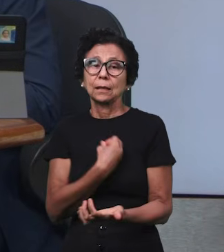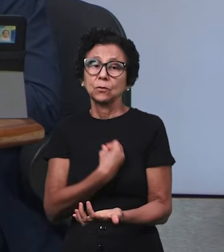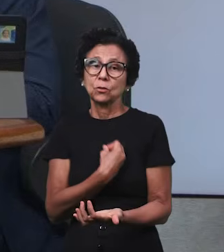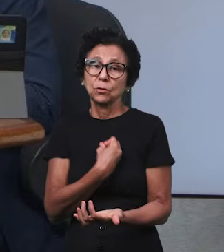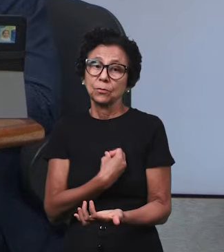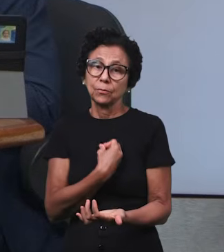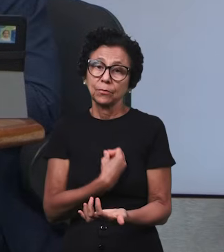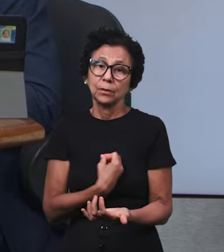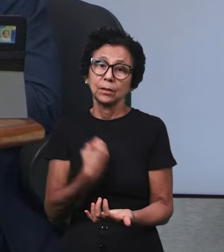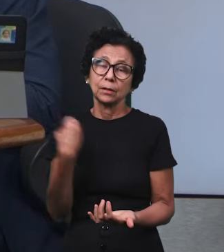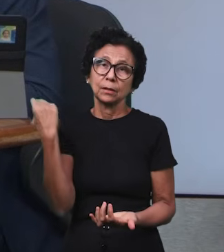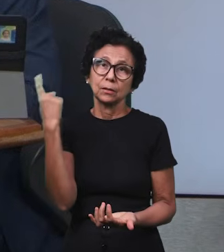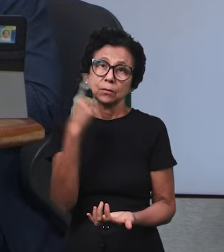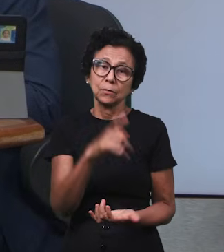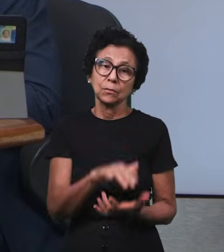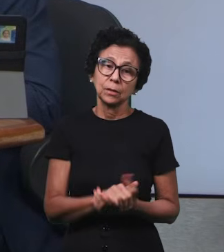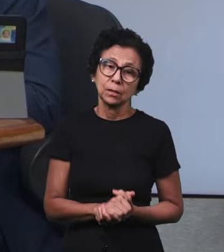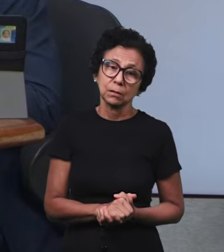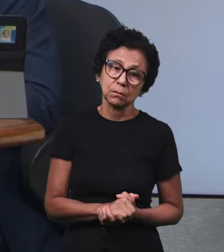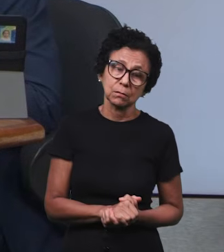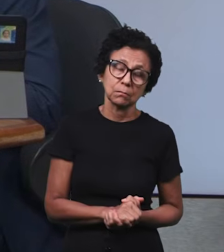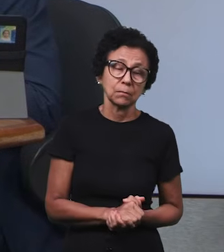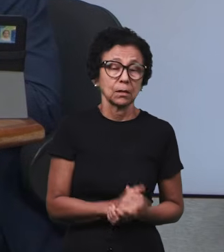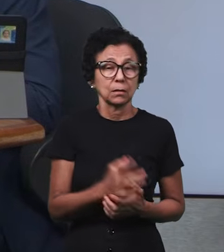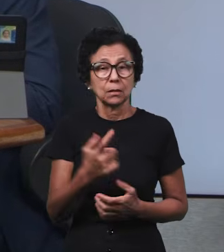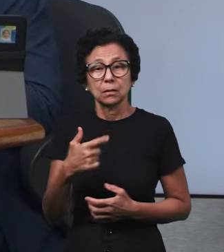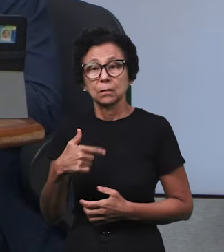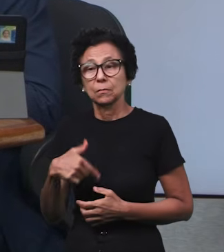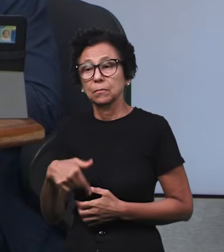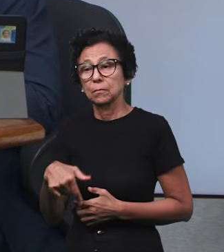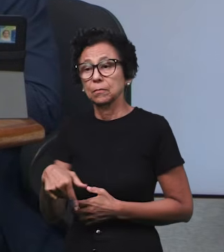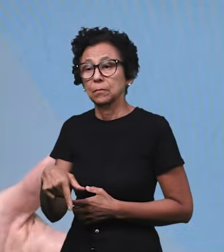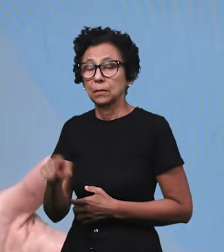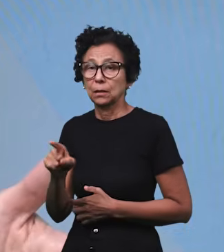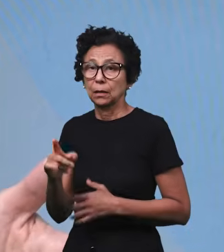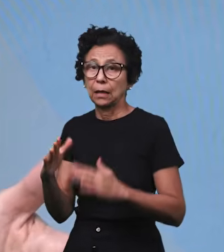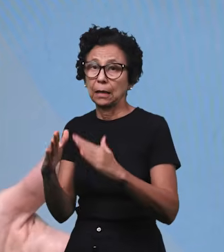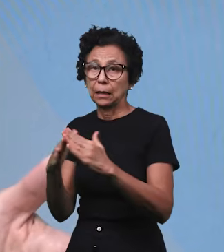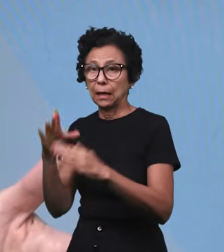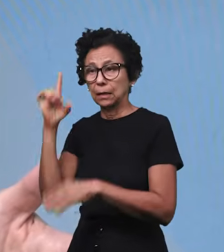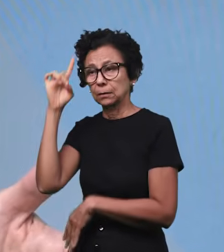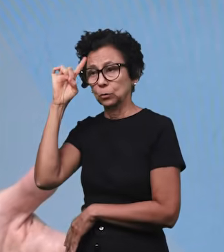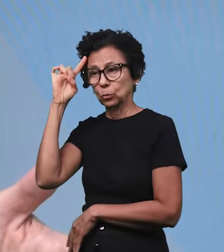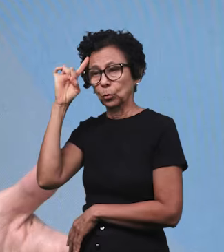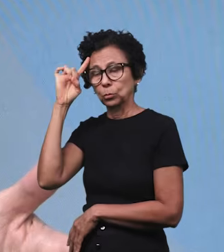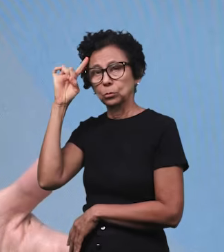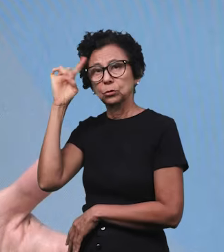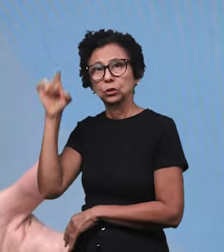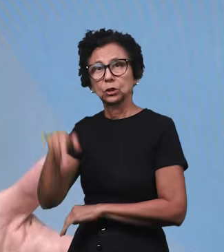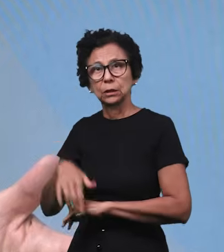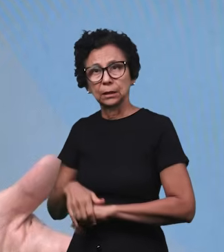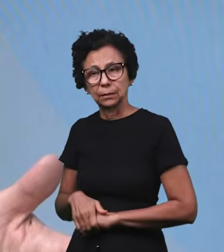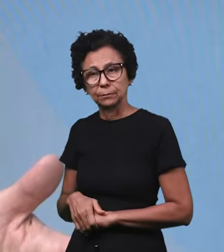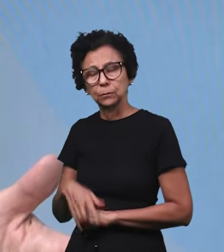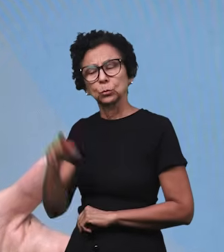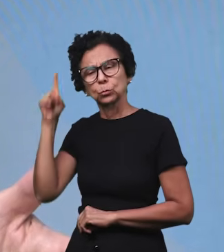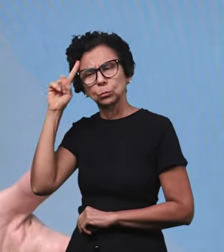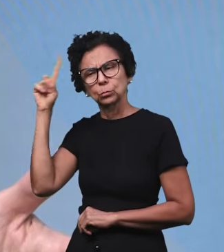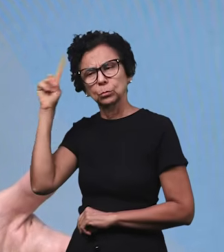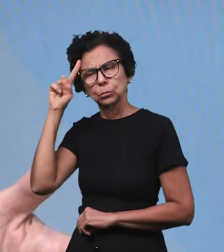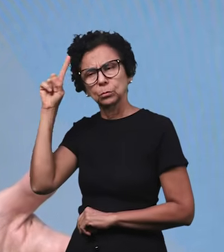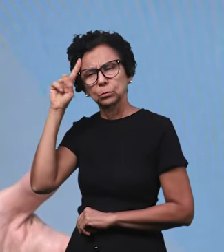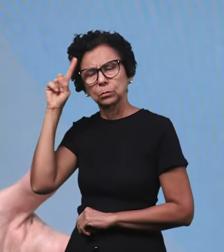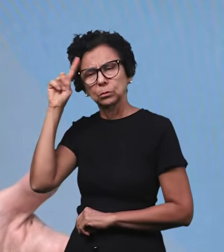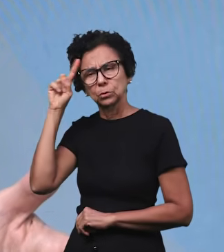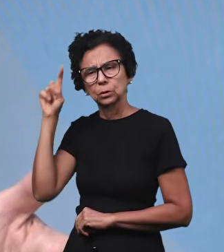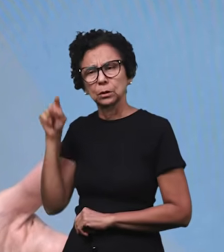peritoneal o paciente pode fazer à noite em casa no período que ele está dormindo, né, em domicílio todos os dias, mas é todo